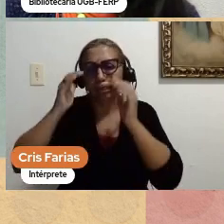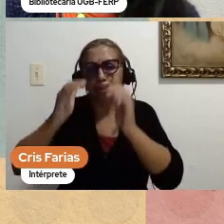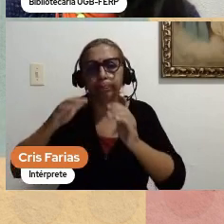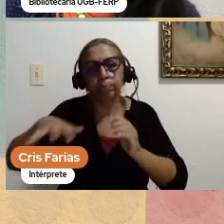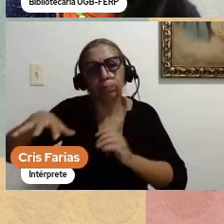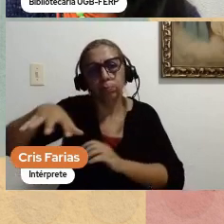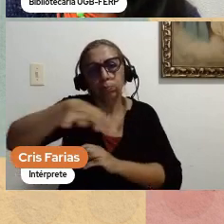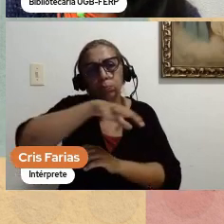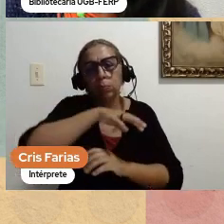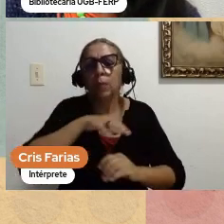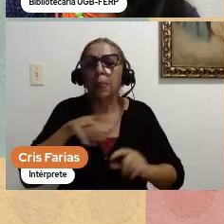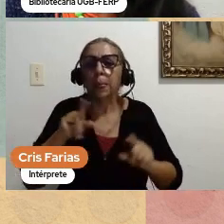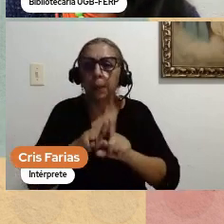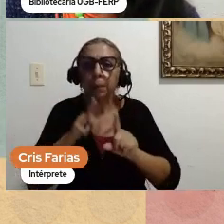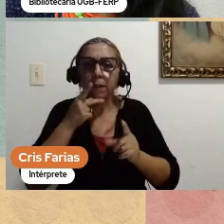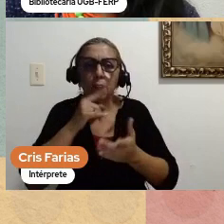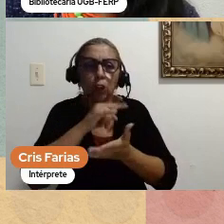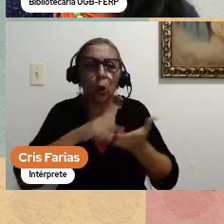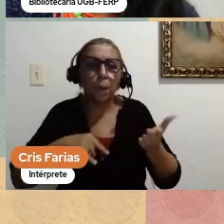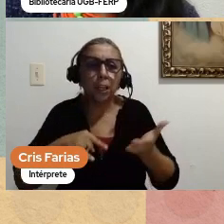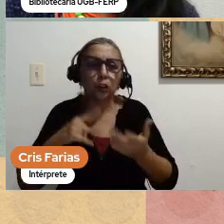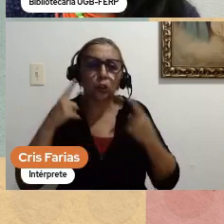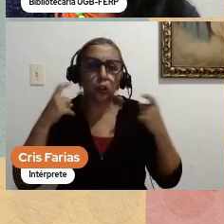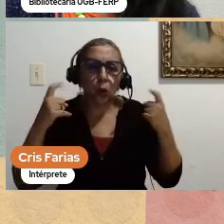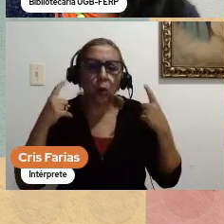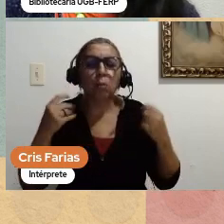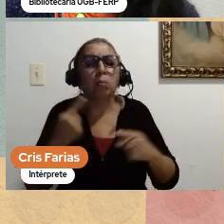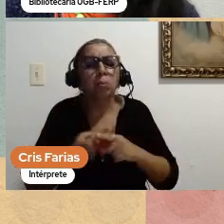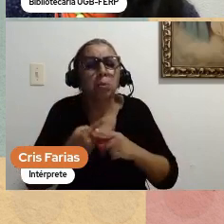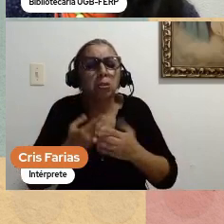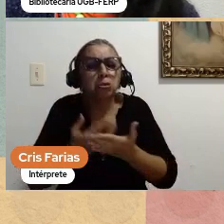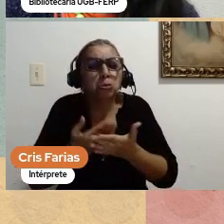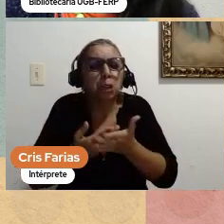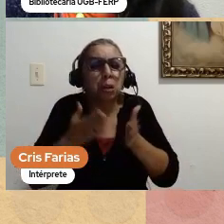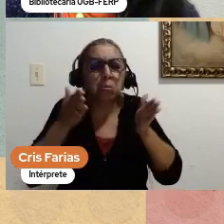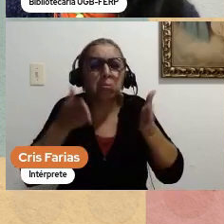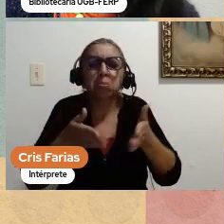E falando do documento sonoro, poxa, mas por que estudar e por que